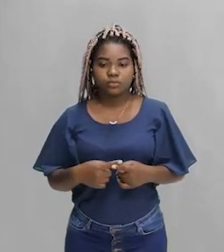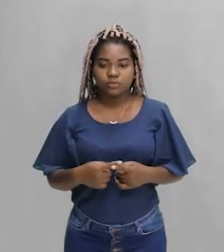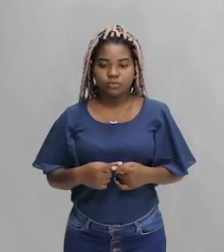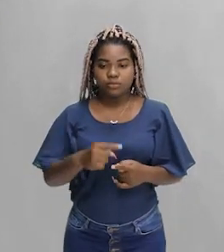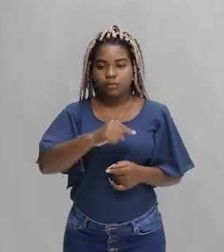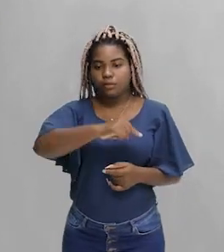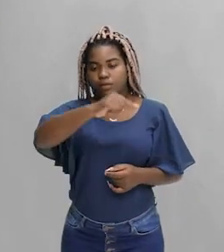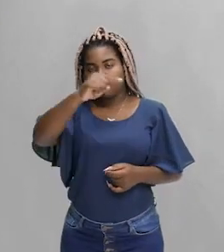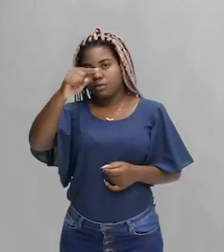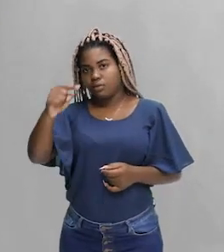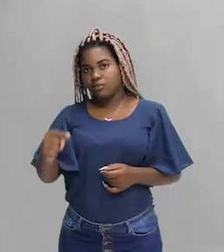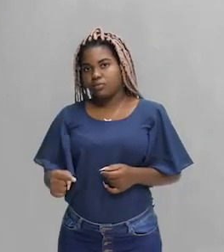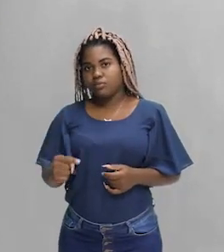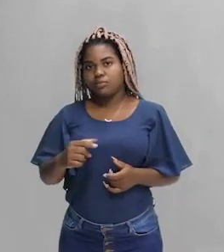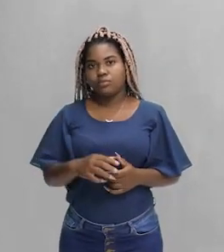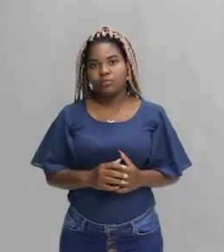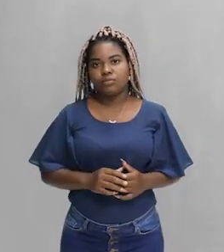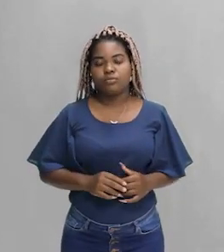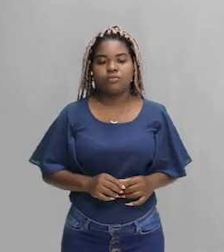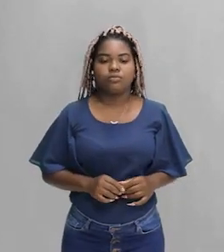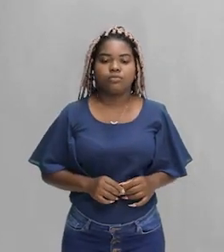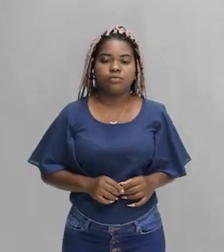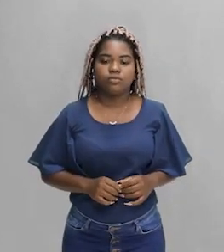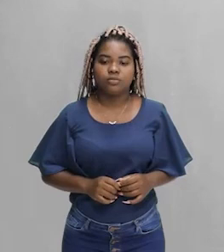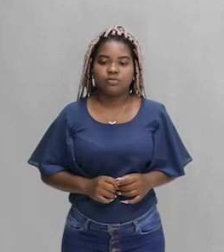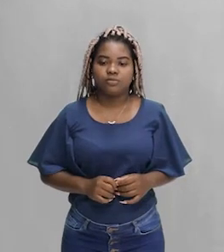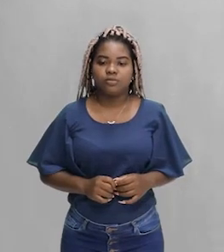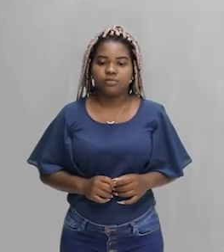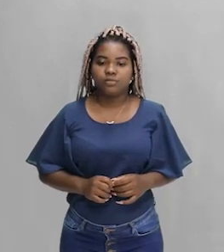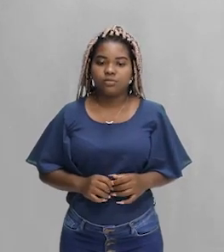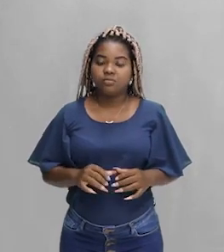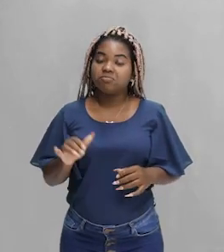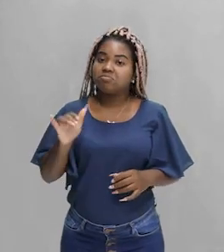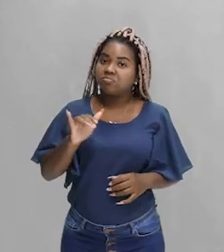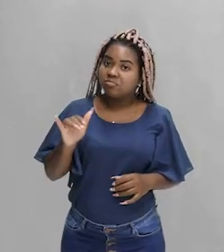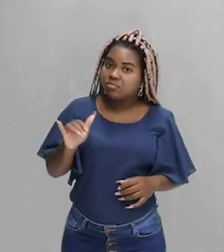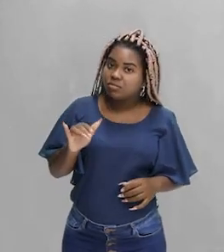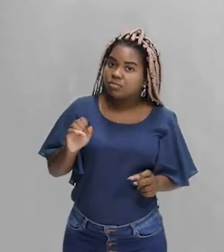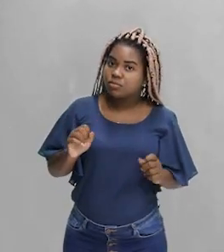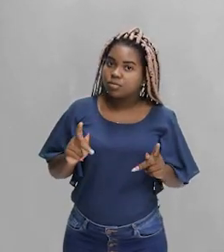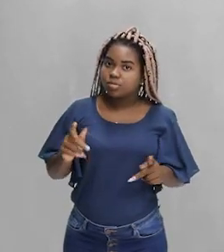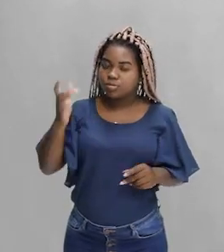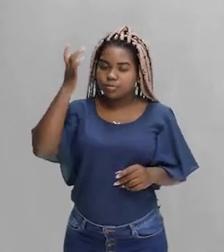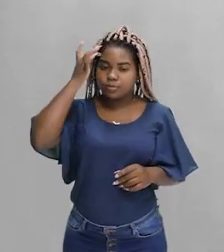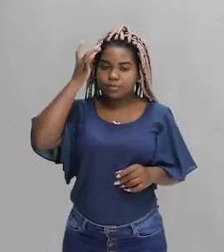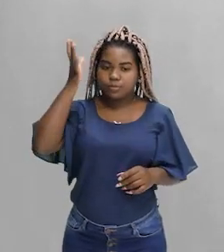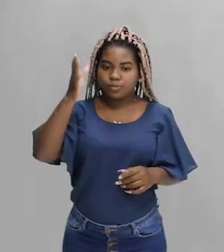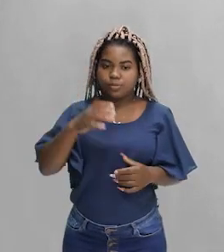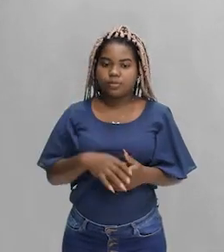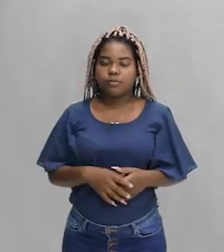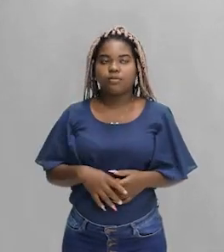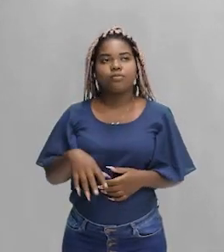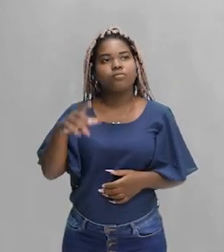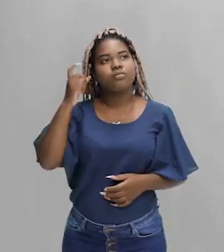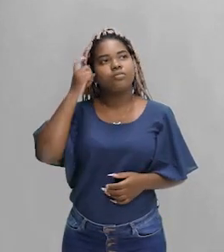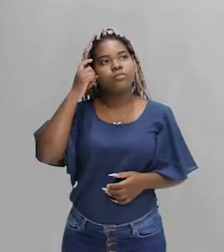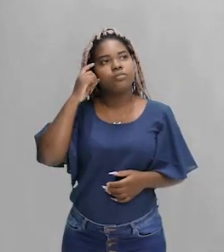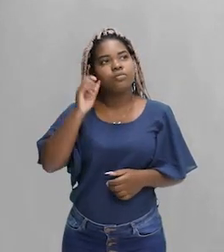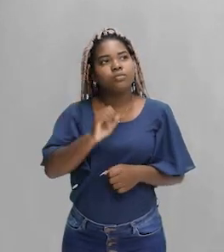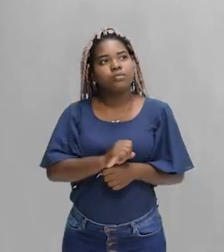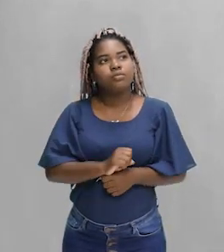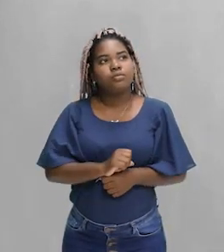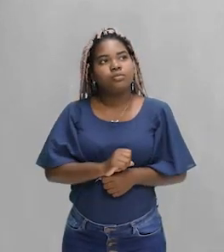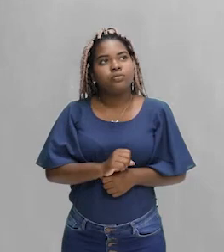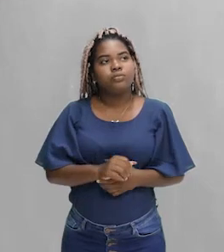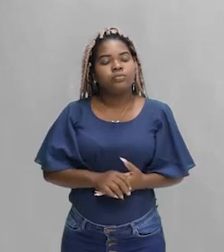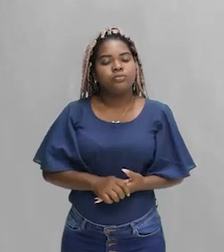concavidade voltada para baixo, por conta do a ser negativo. Tá bom? Então, tranquilão. Para e pensa. Peraí, Renata, mas